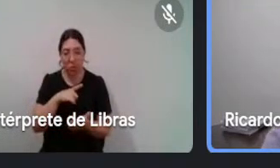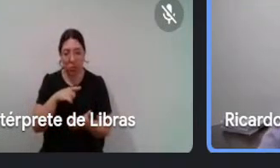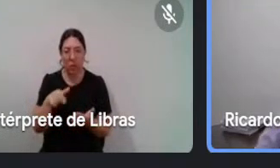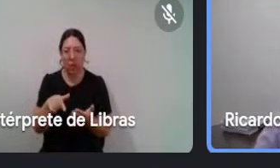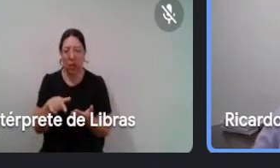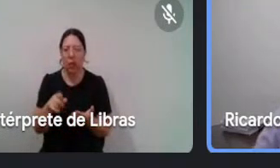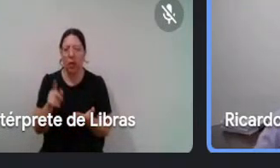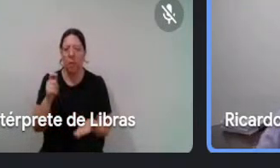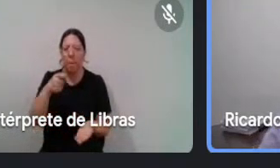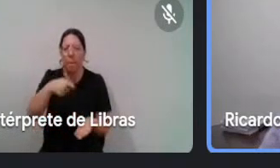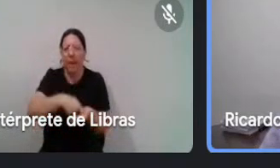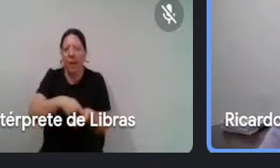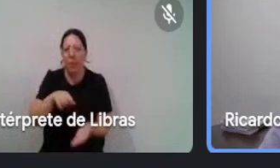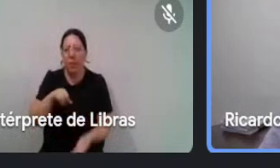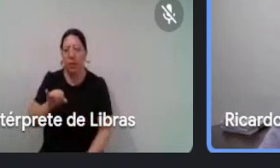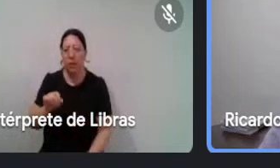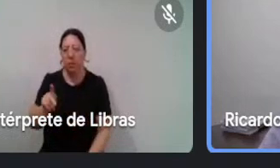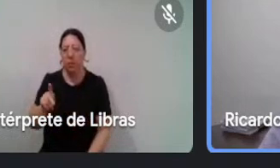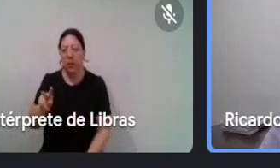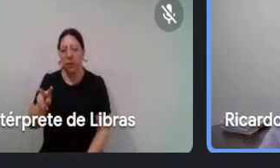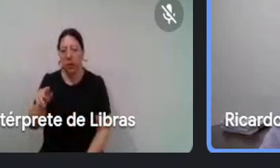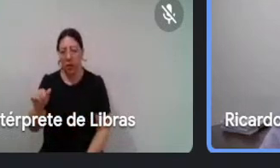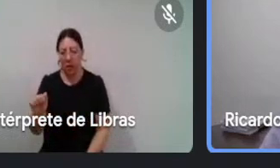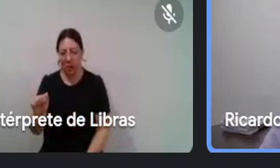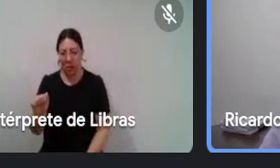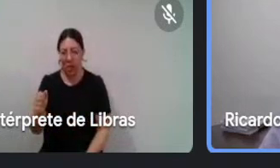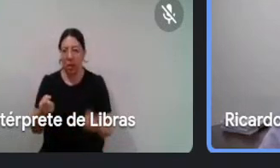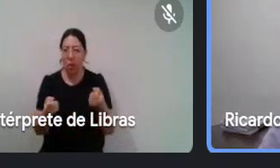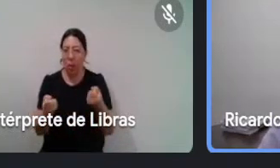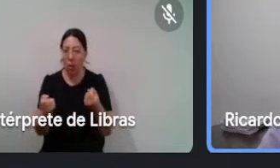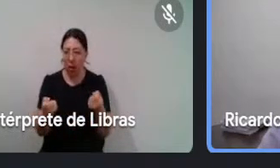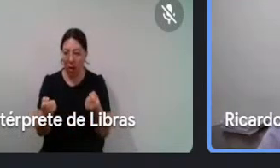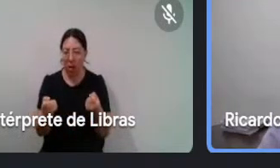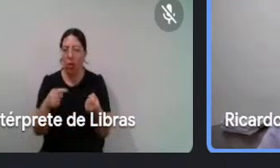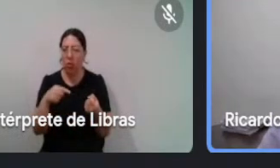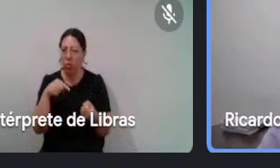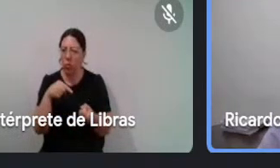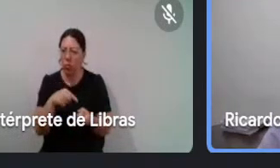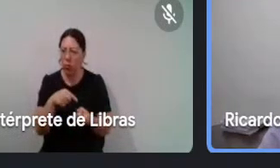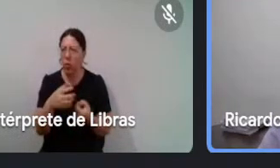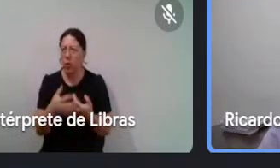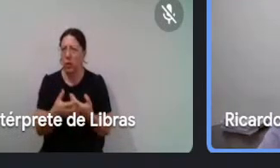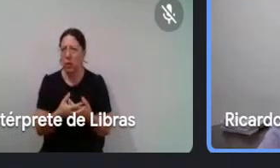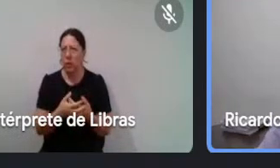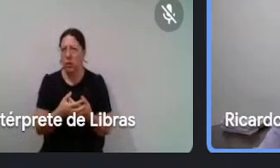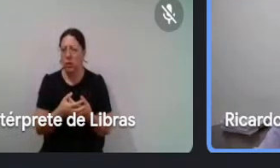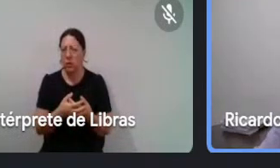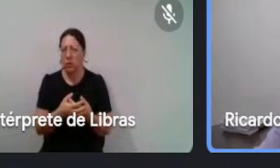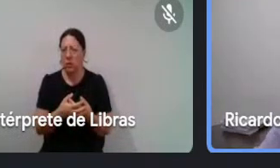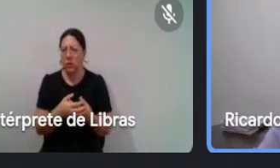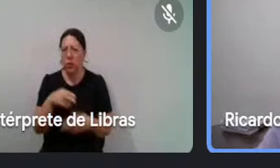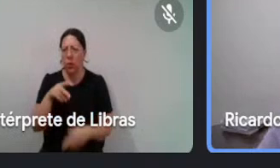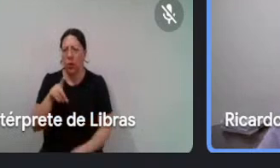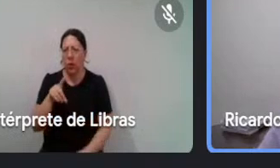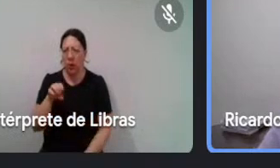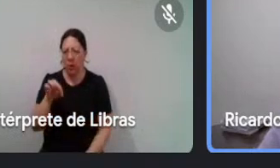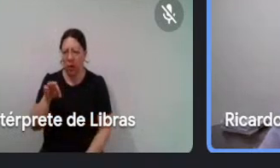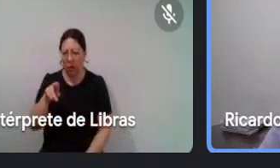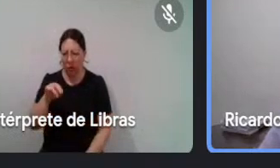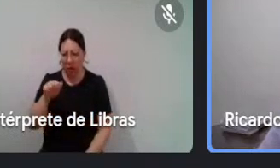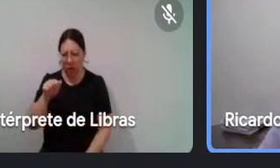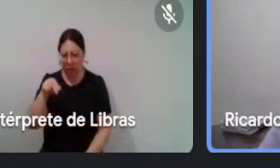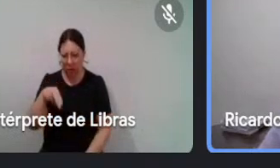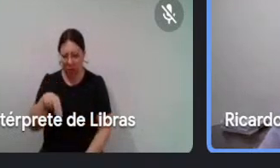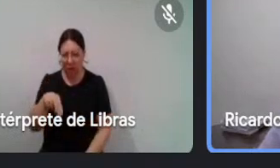de um IPVA de um veículo cujo Detran emitiu o boleto, isso no ano de 2019, e o partido